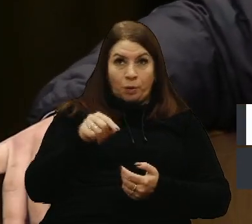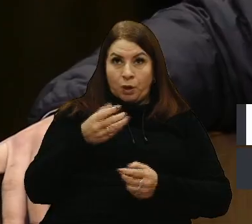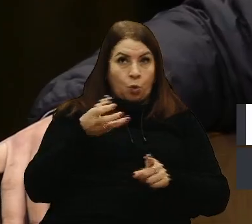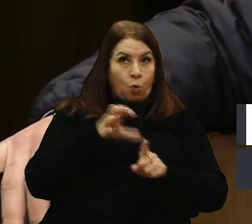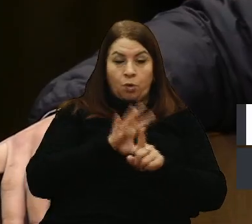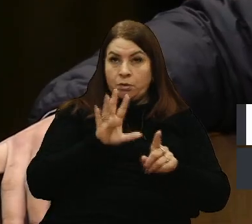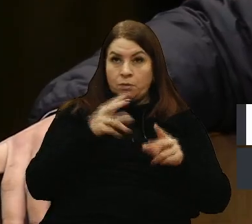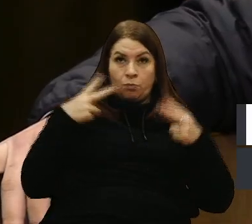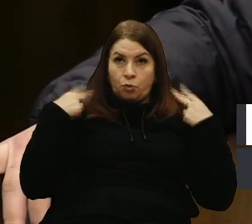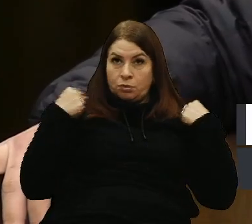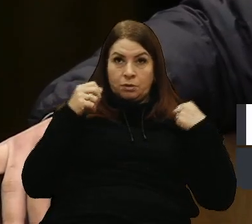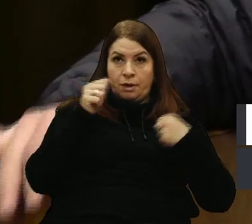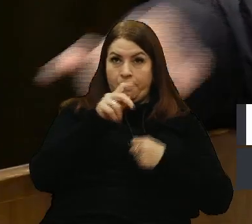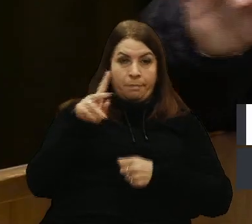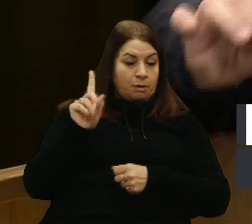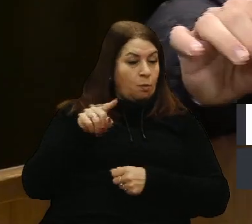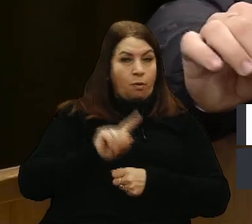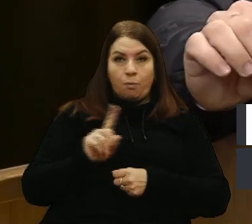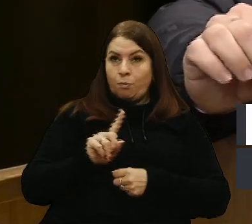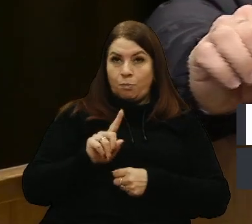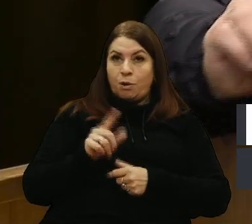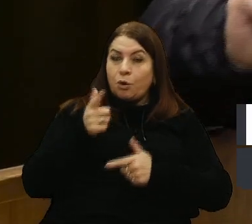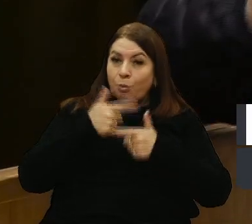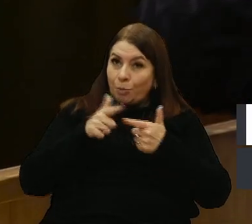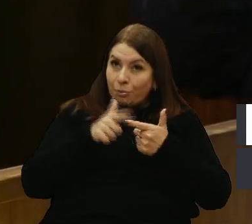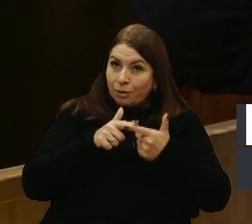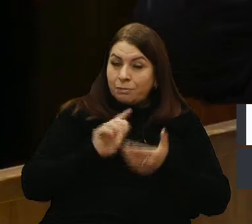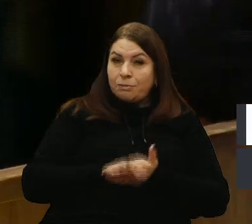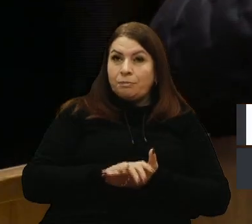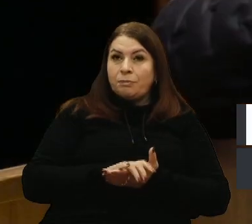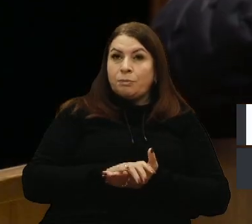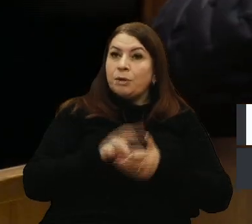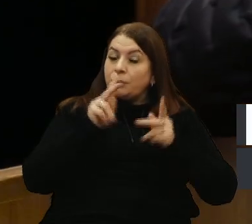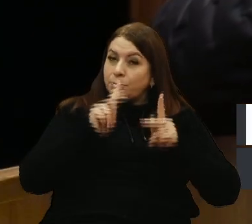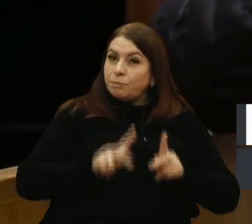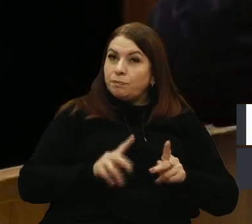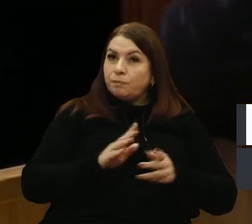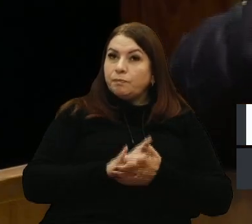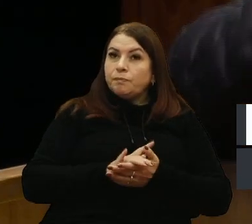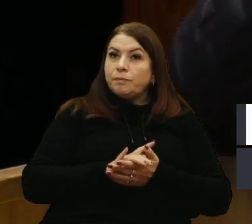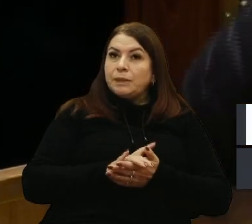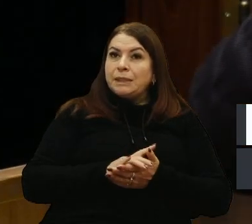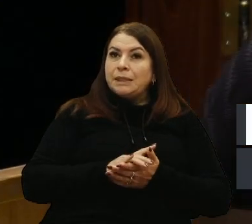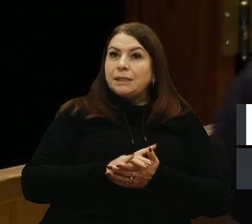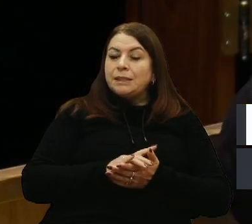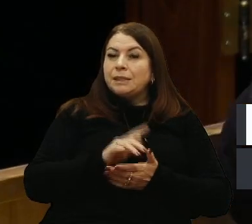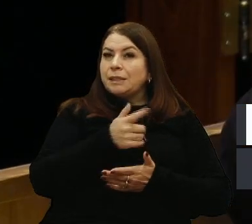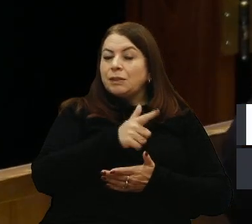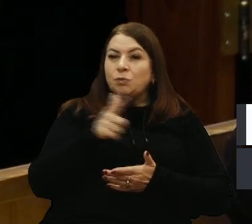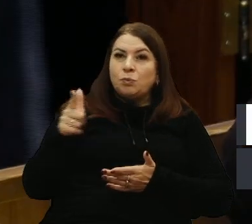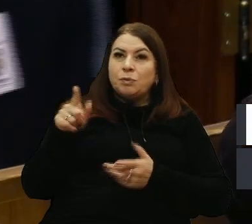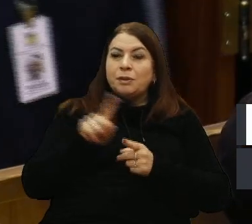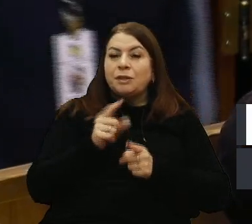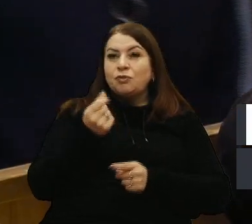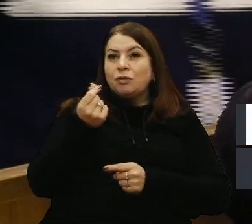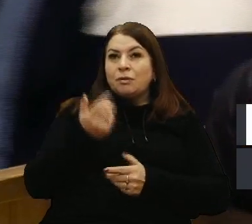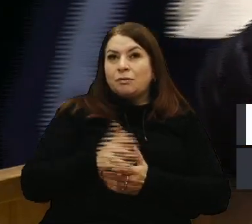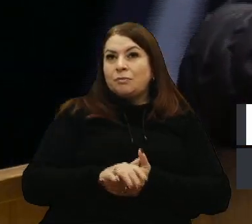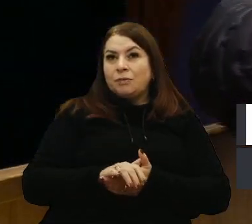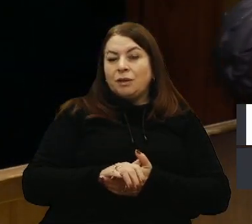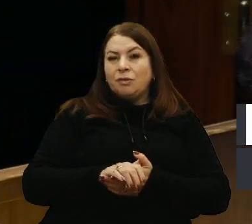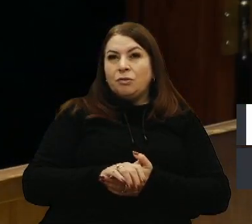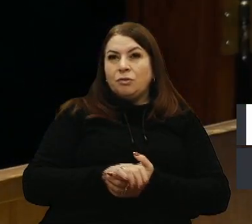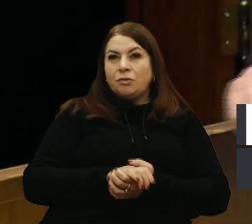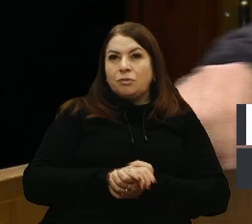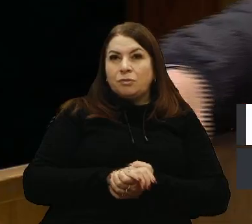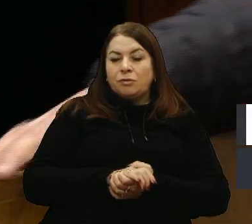contra o motorista de aplicativo, não é isso. O problema é que as pessoas não têm esse dinheiro. Eu